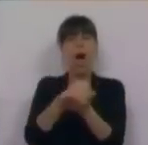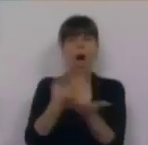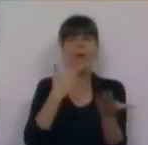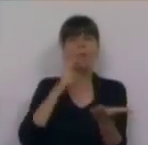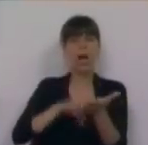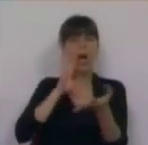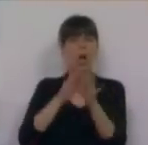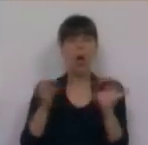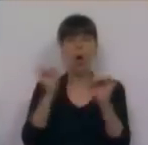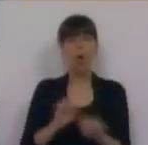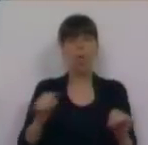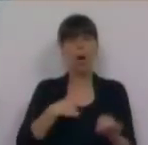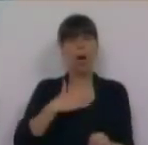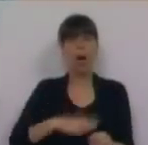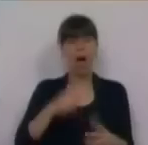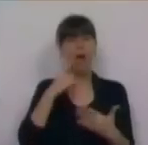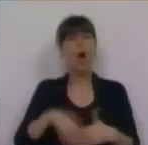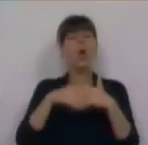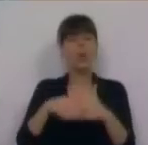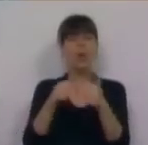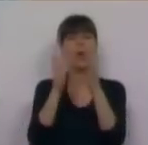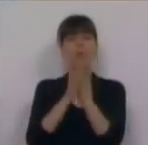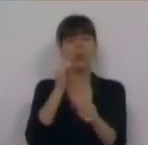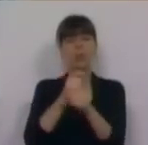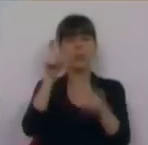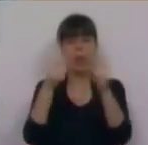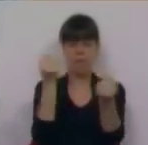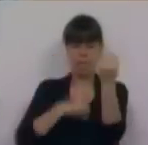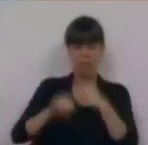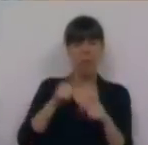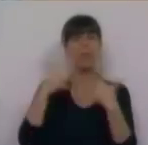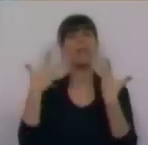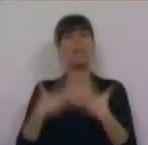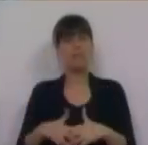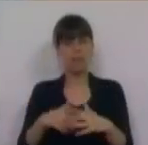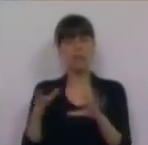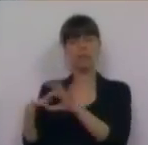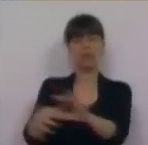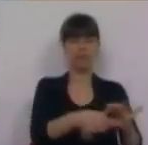nenhuma razão. E queremos, por isso, cumprimentar todos os trabalhadores, movimentos e sindicatos que se